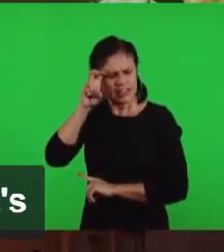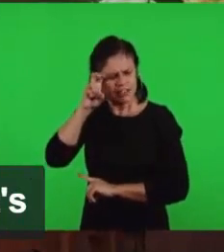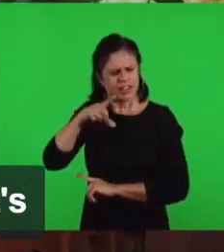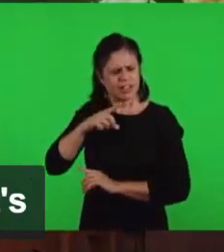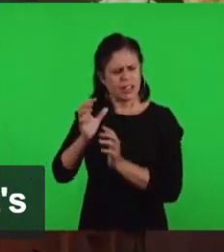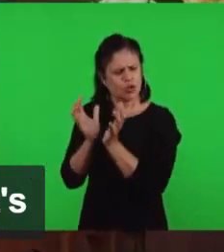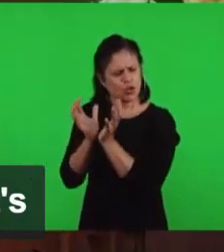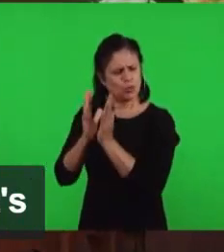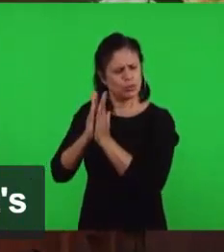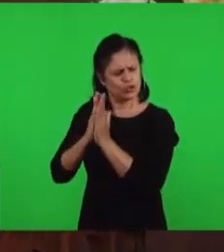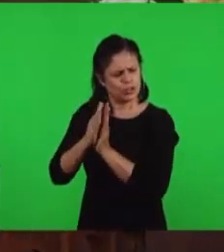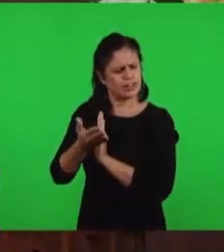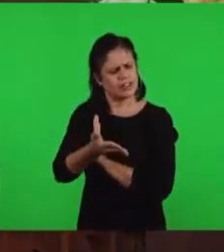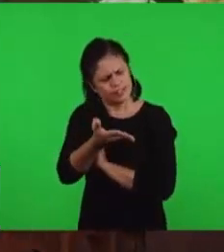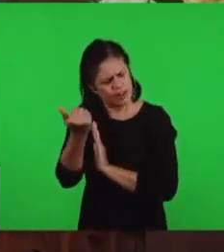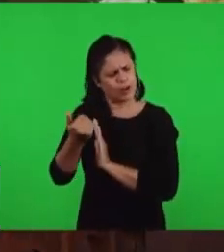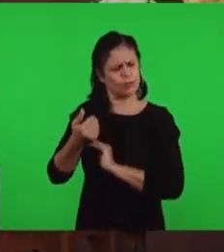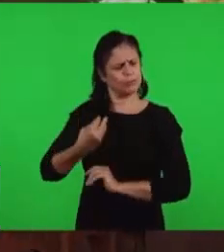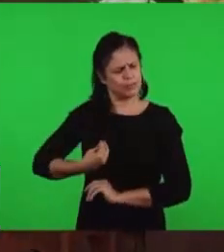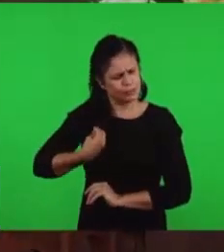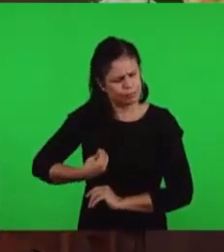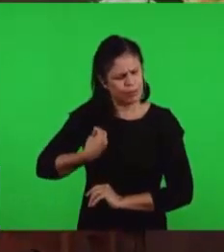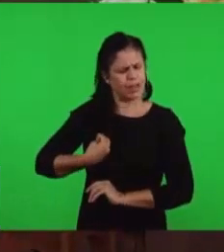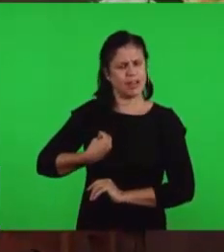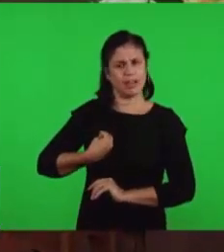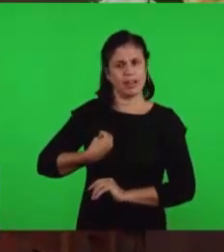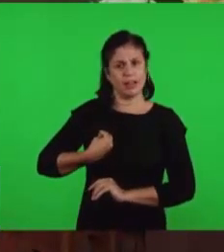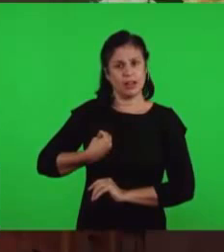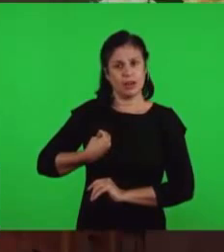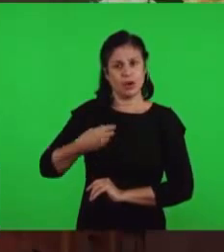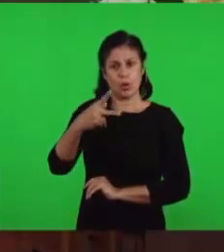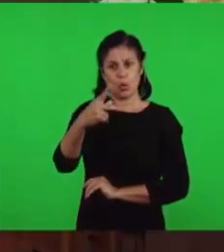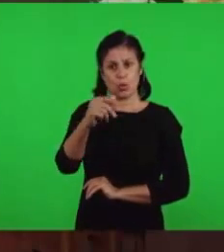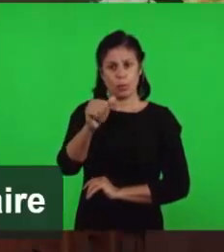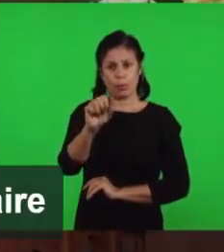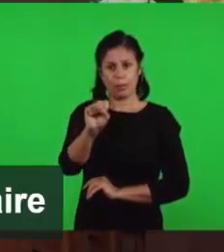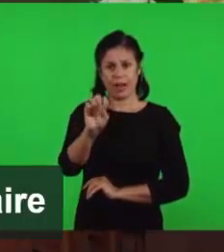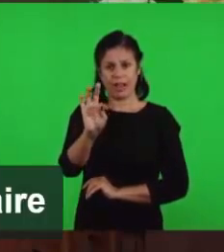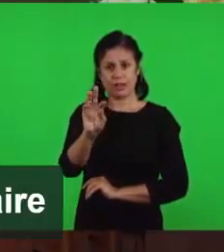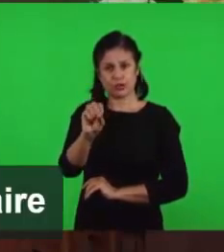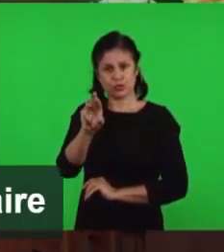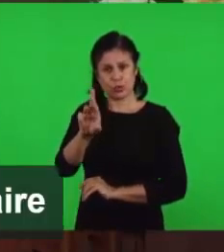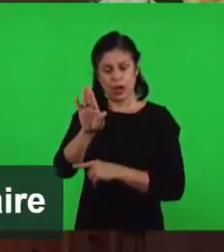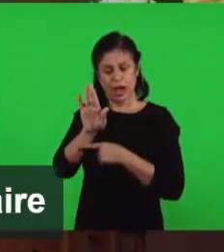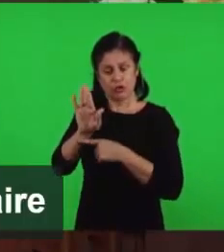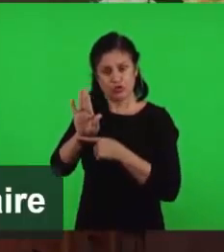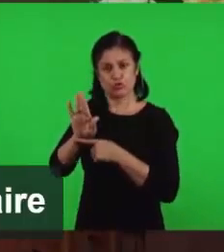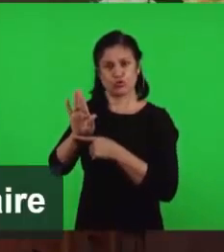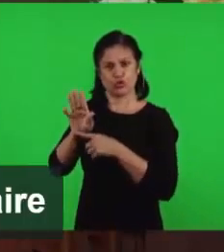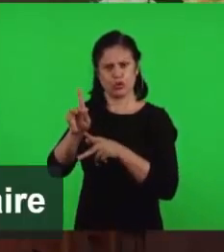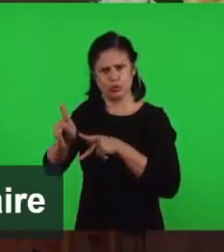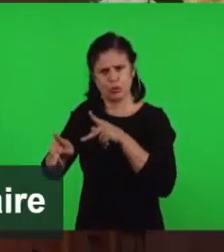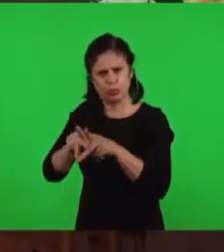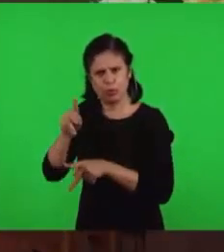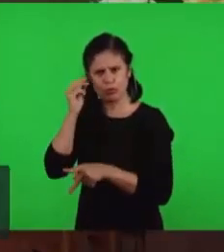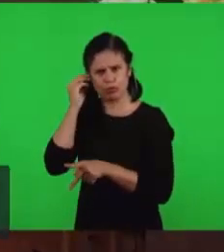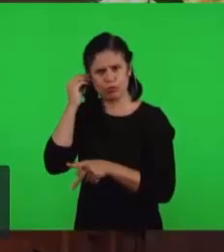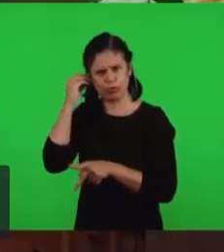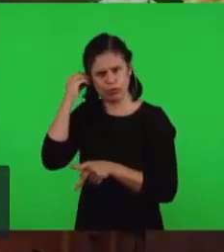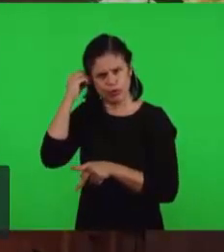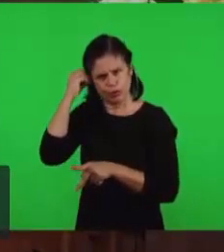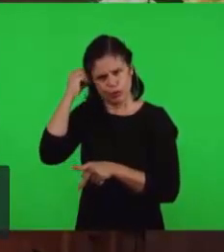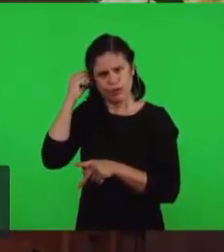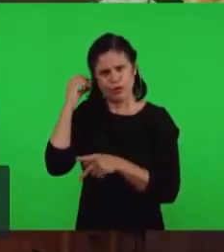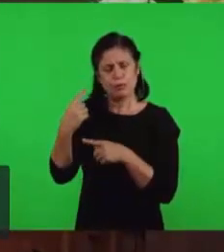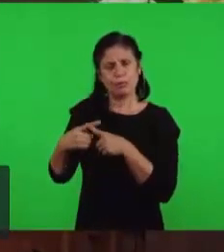orando pelo povo é escreveu a fazer ele vai sustentar o rebanho com os recursos que ele tem no doutrinador e